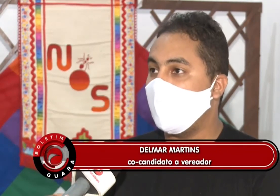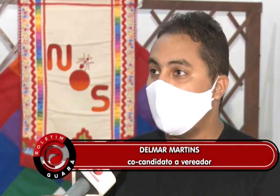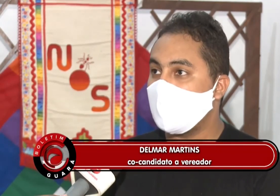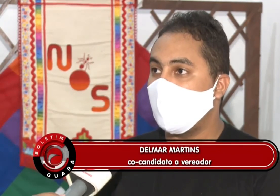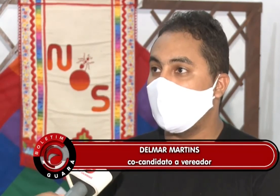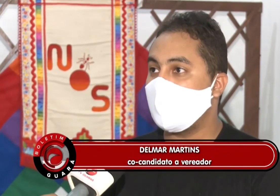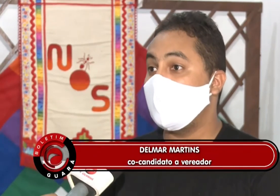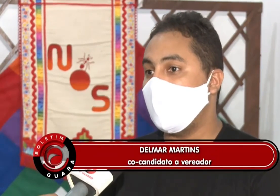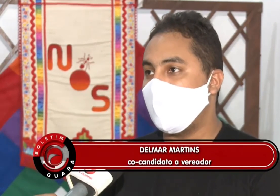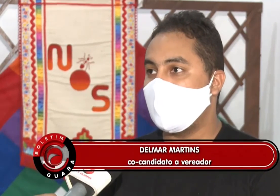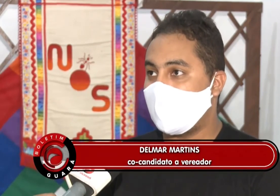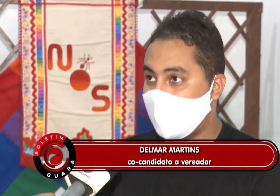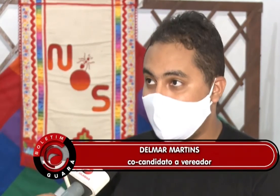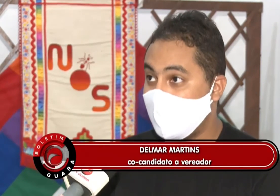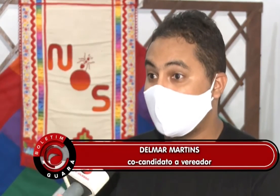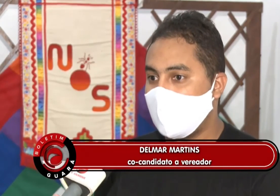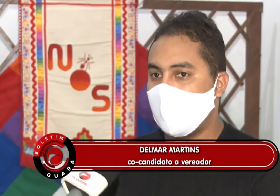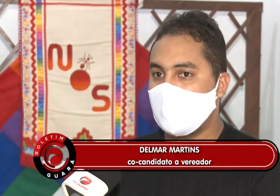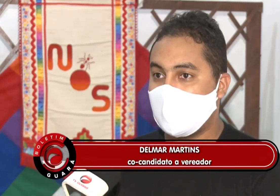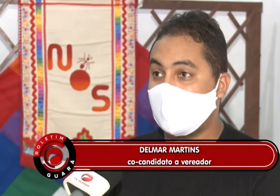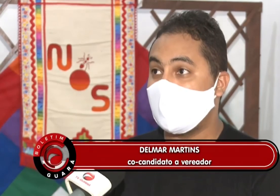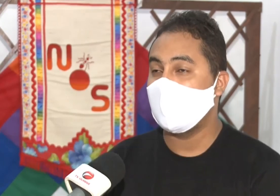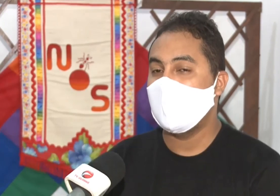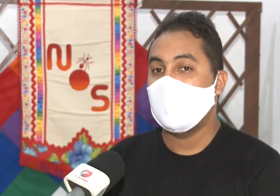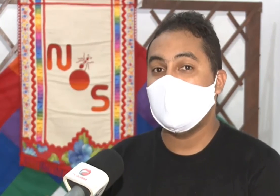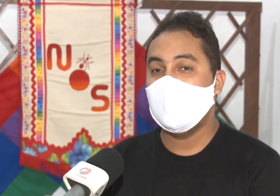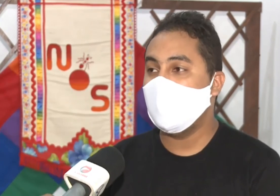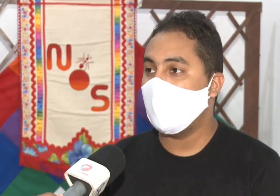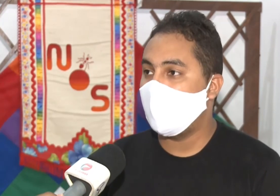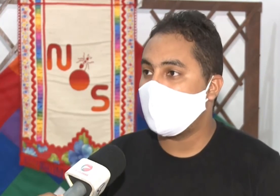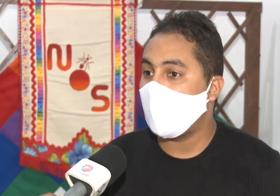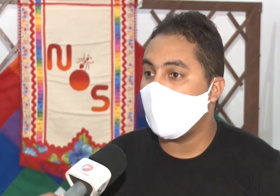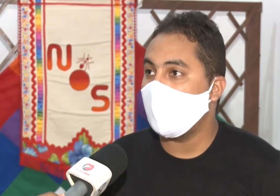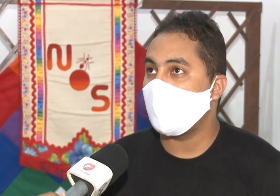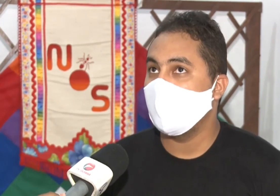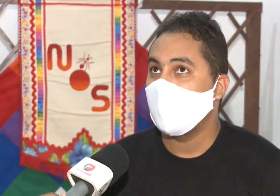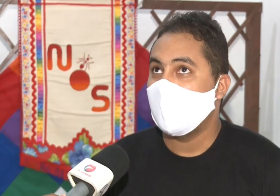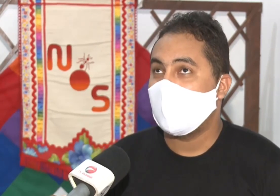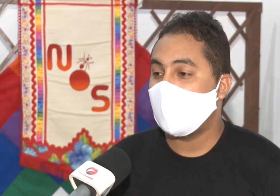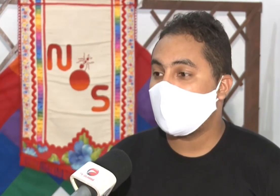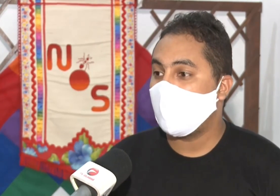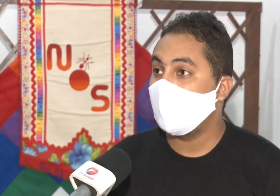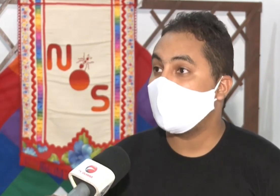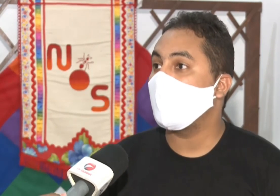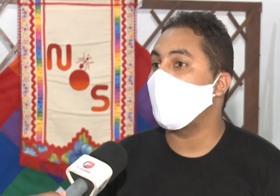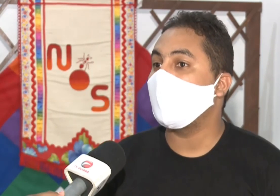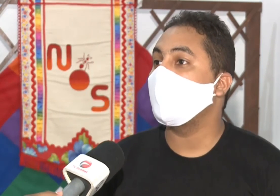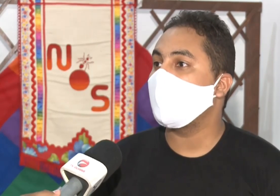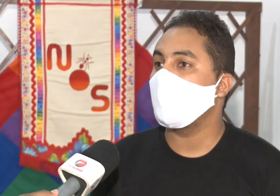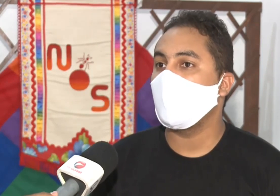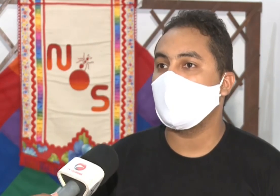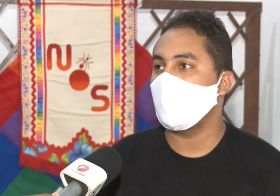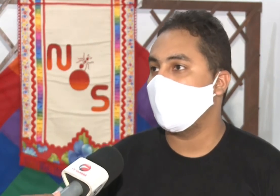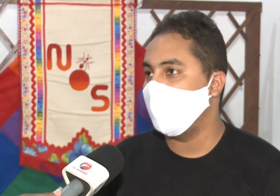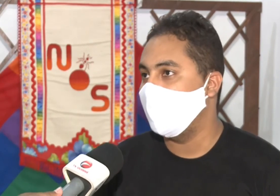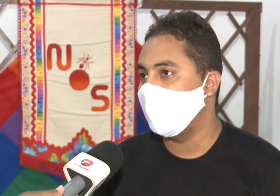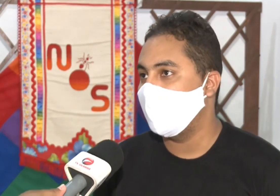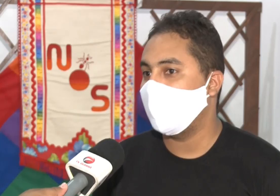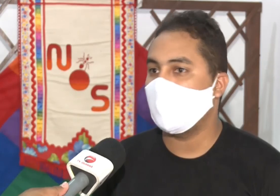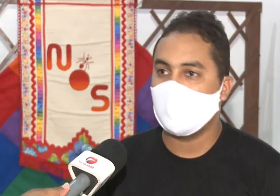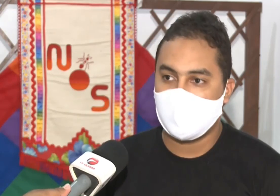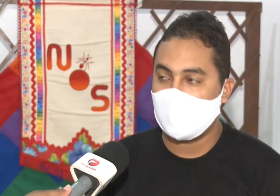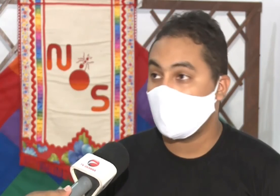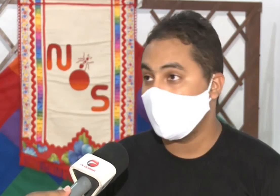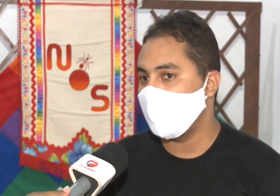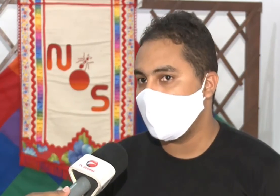nossas periferias pudessem ser representadas, estar representadas e, principalmente, que elas pudessem tomar as decisões da sua vida,